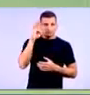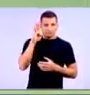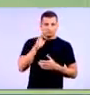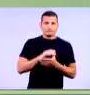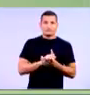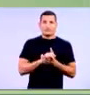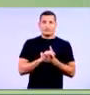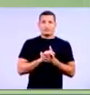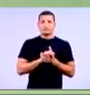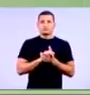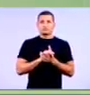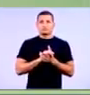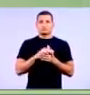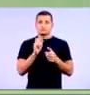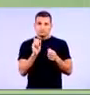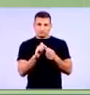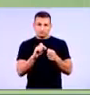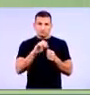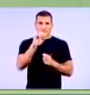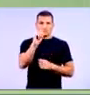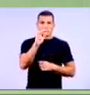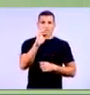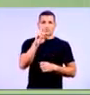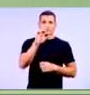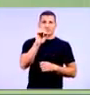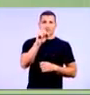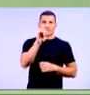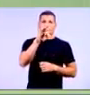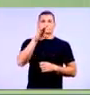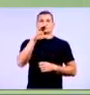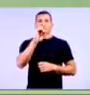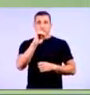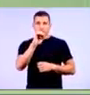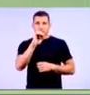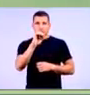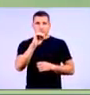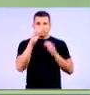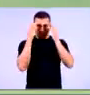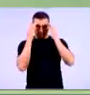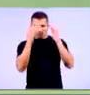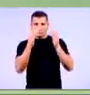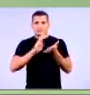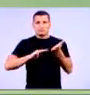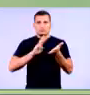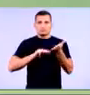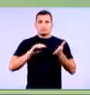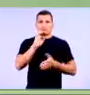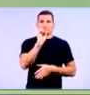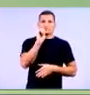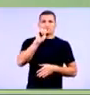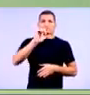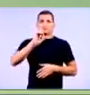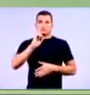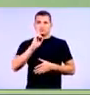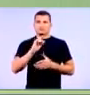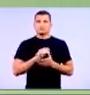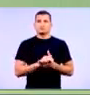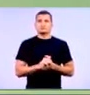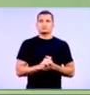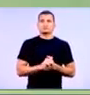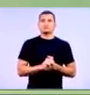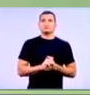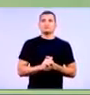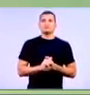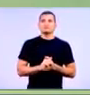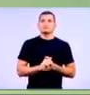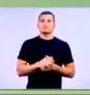um acróstico com os princípios e metodologias da EAD. A gente trouxe aqui, a gente mostrou anteriormente uma, aqui nós